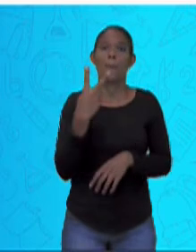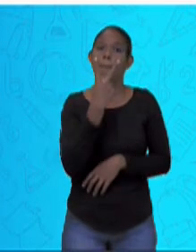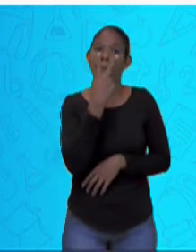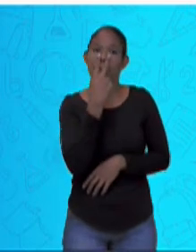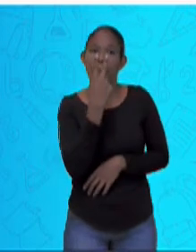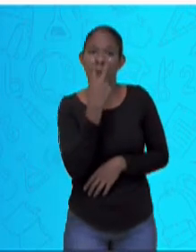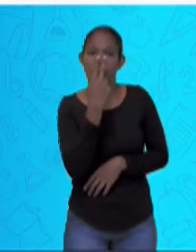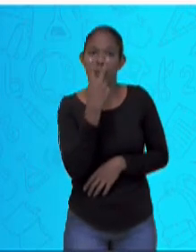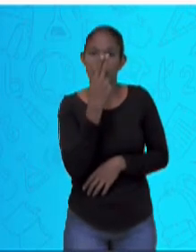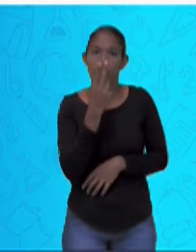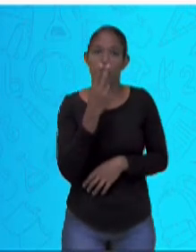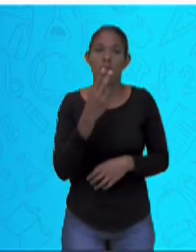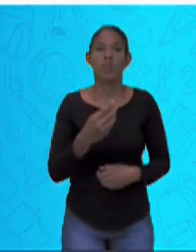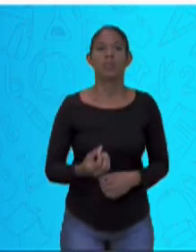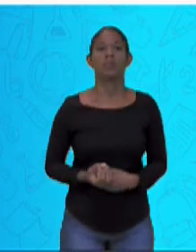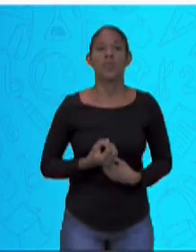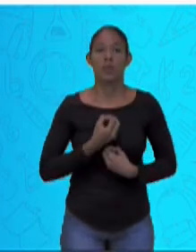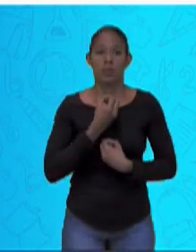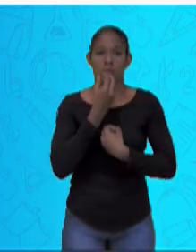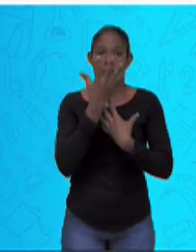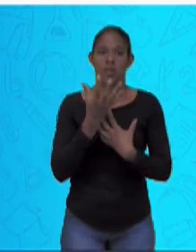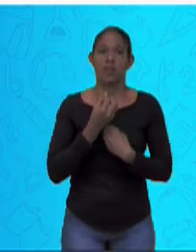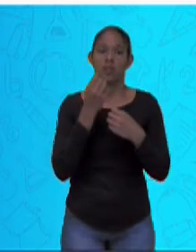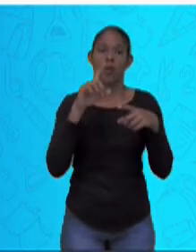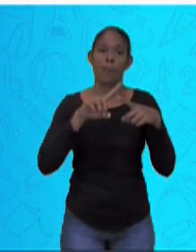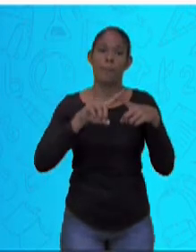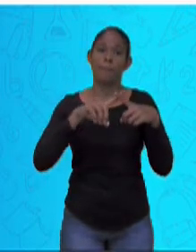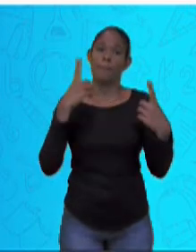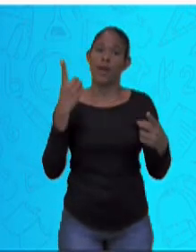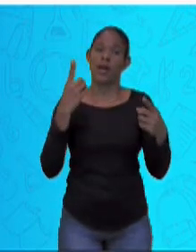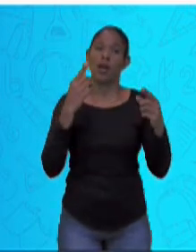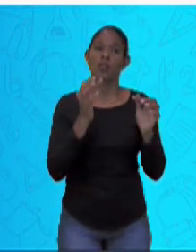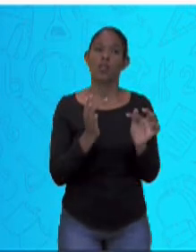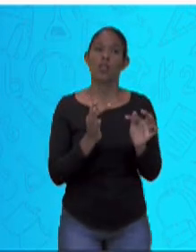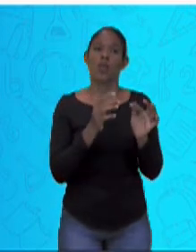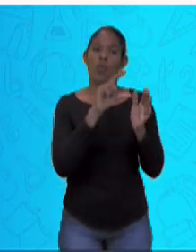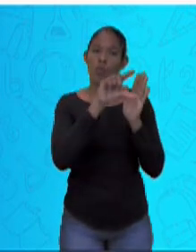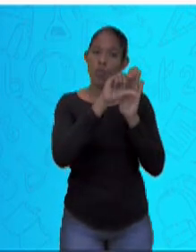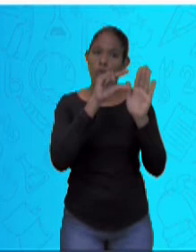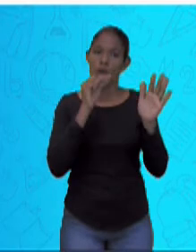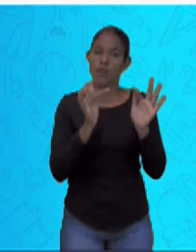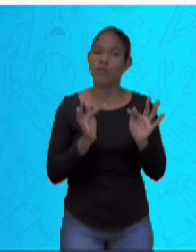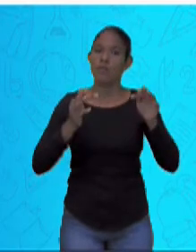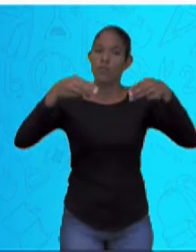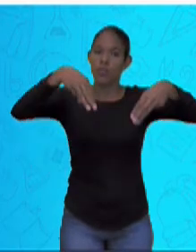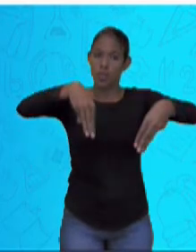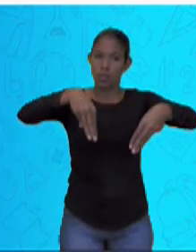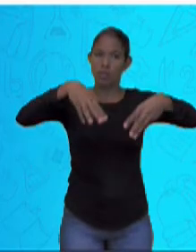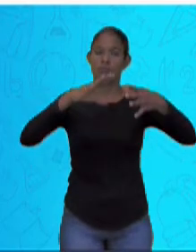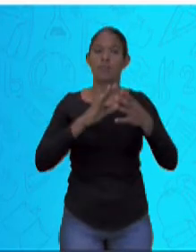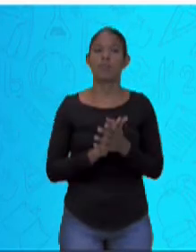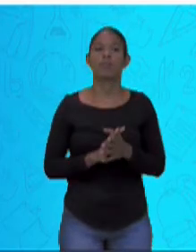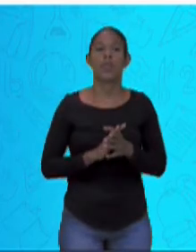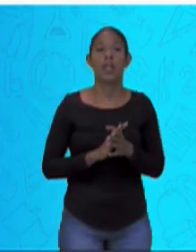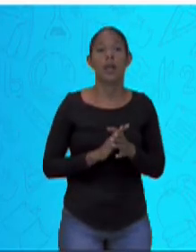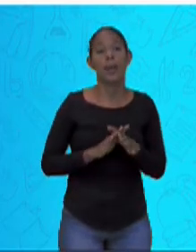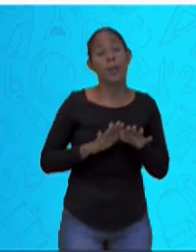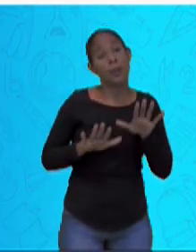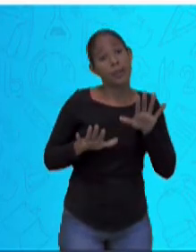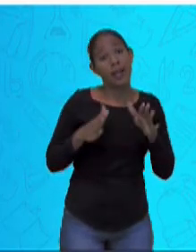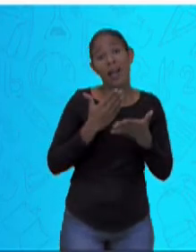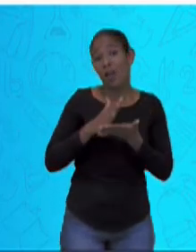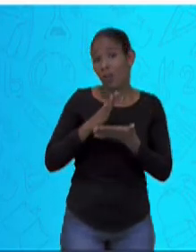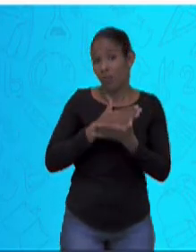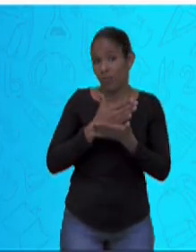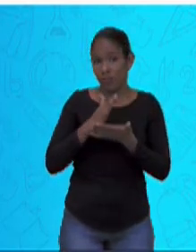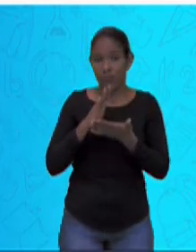palavras manifestam-se mais no final dos versos. Entretanto, em algumas